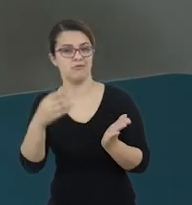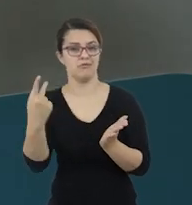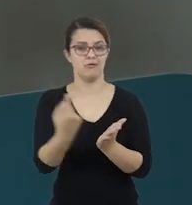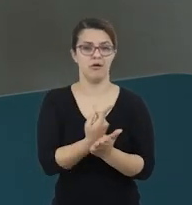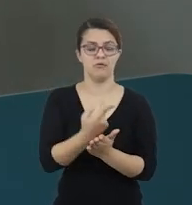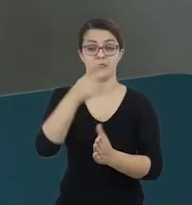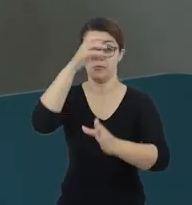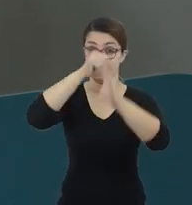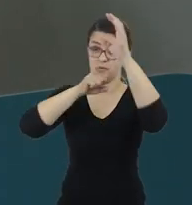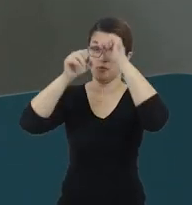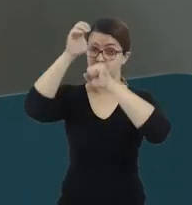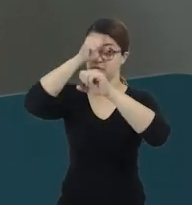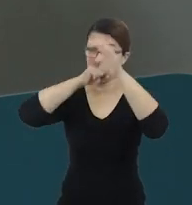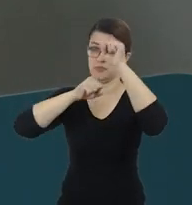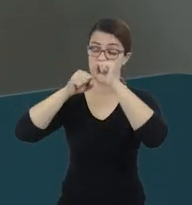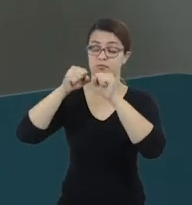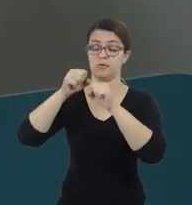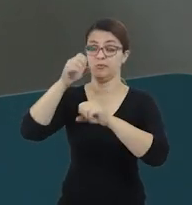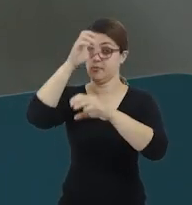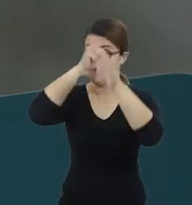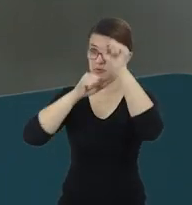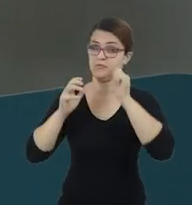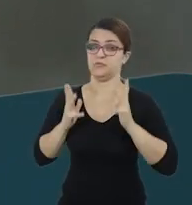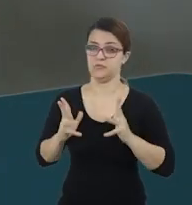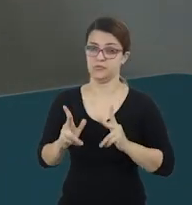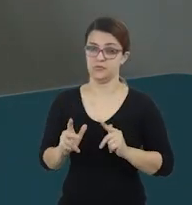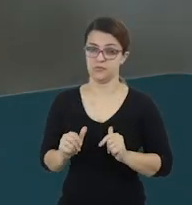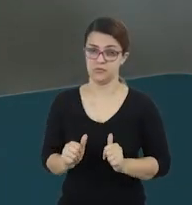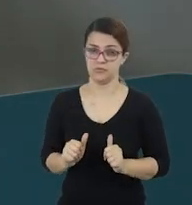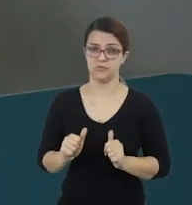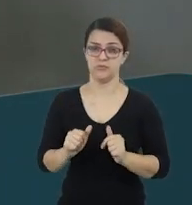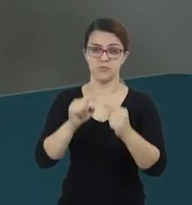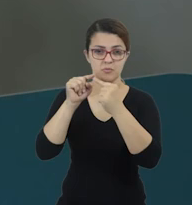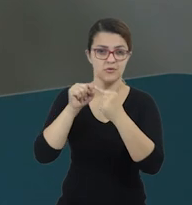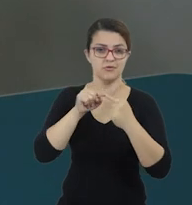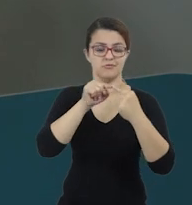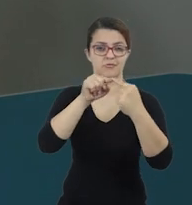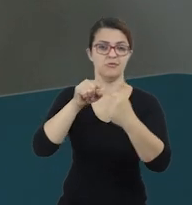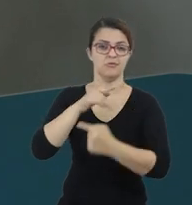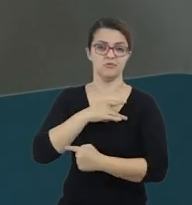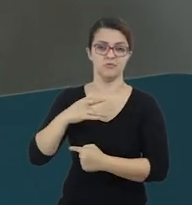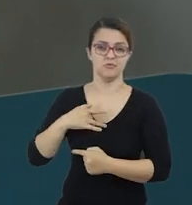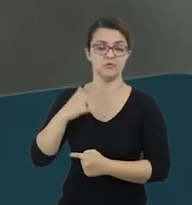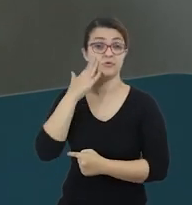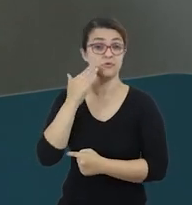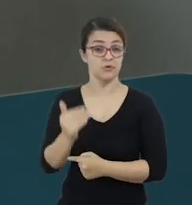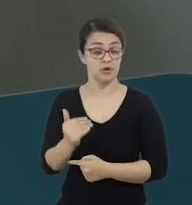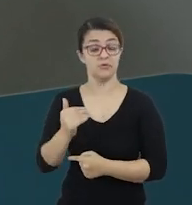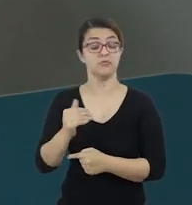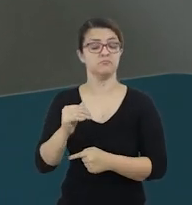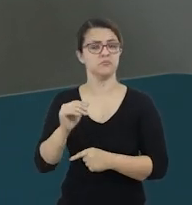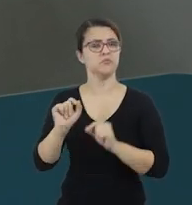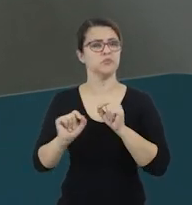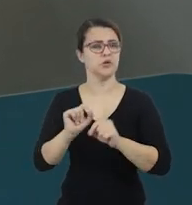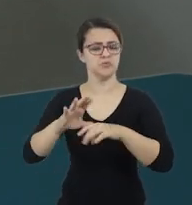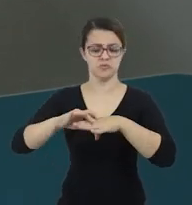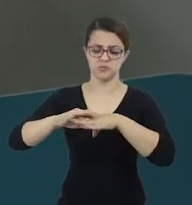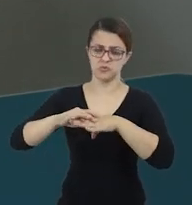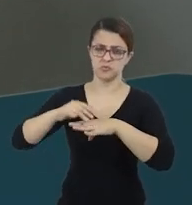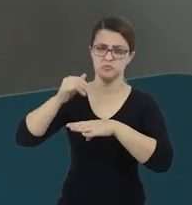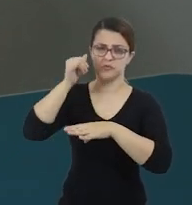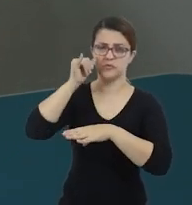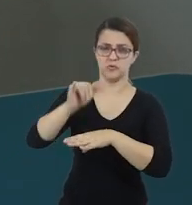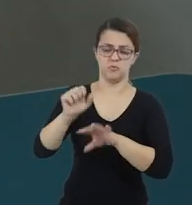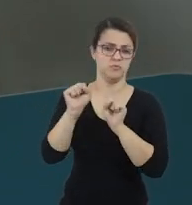vai aprender um pouquinho mais sobre higiene, o que é higiene tem a ver com saúde. Você sabia que muitas doenças podem